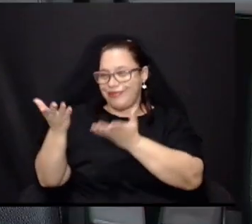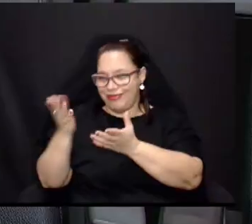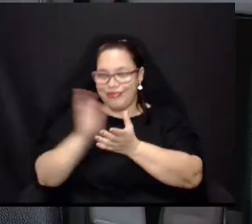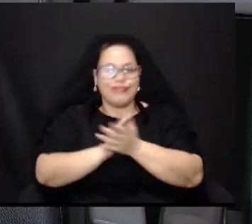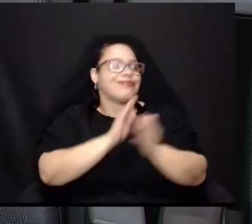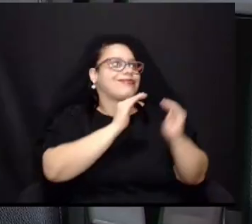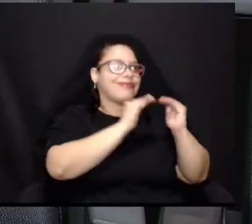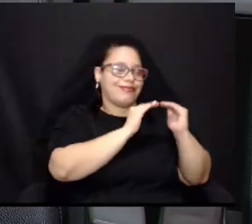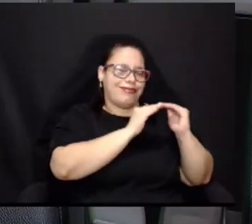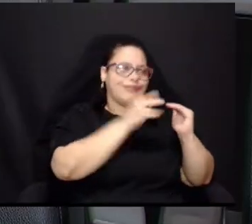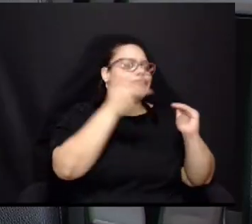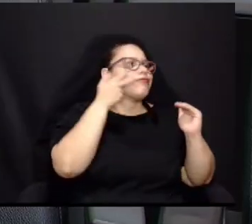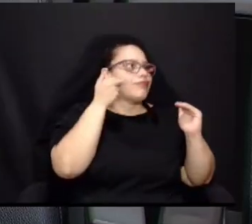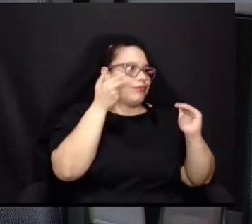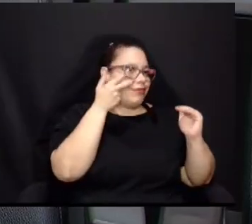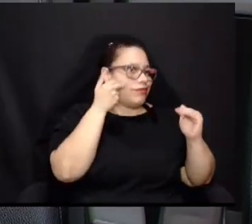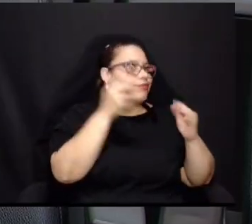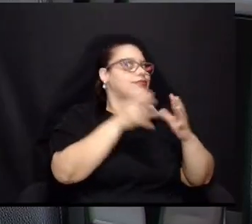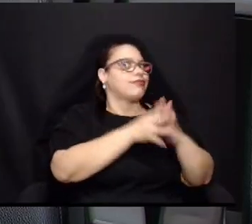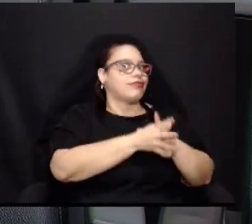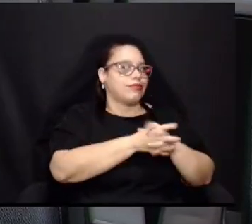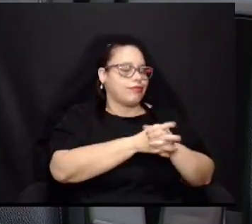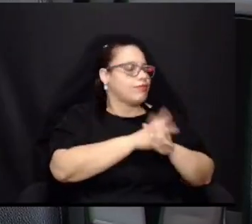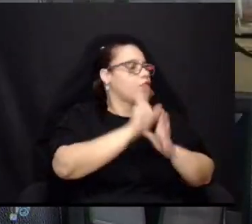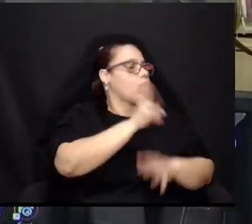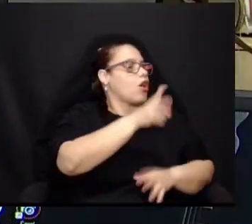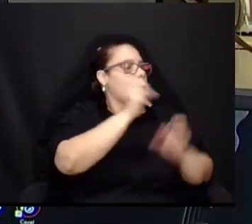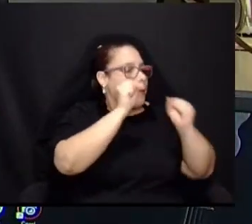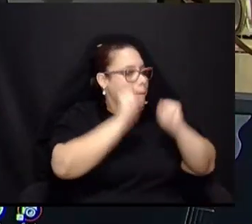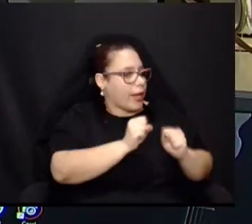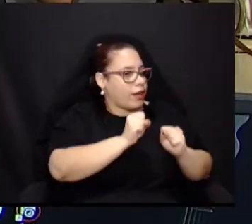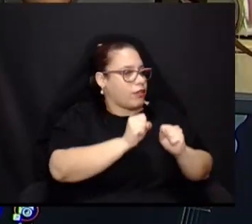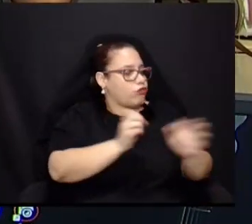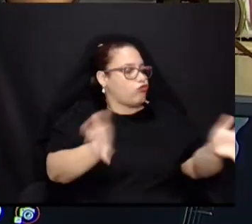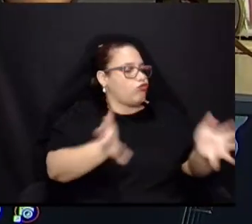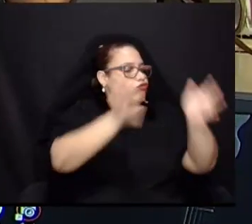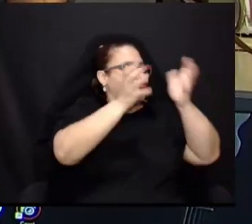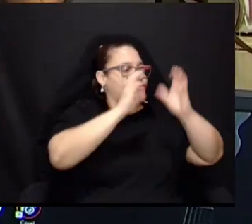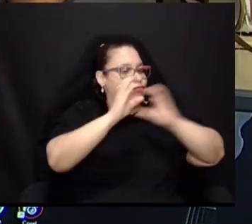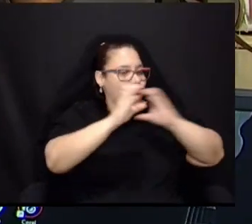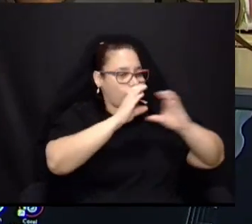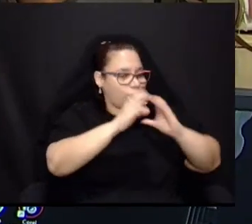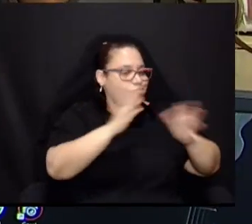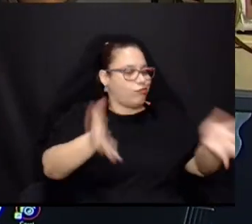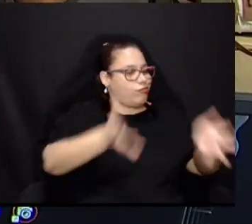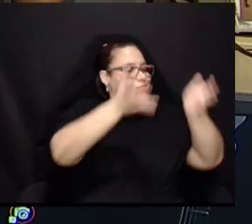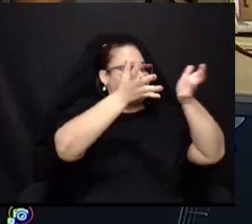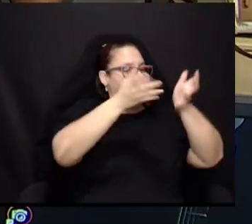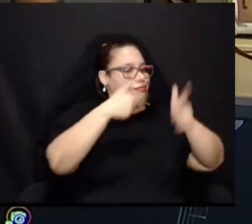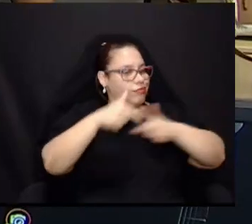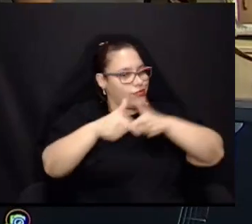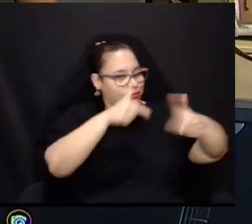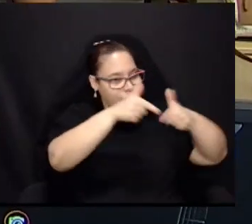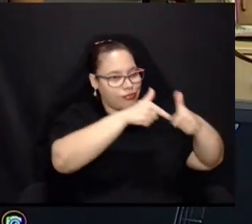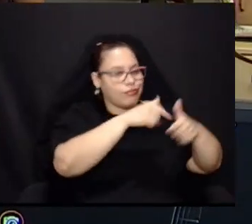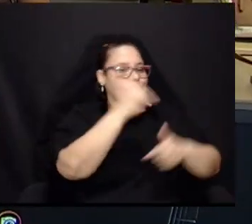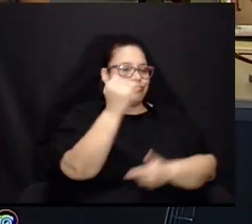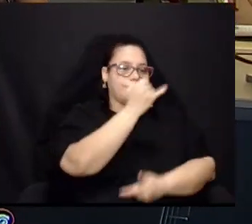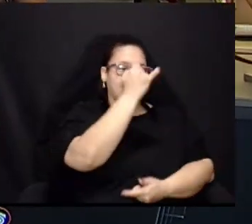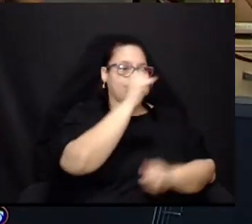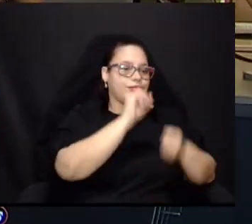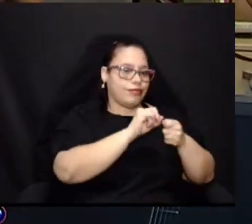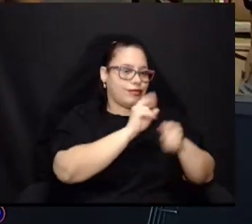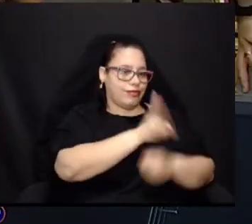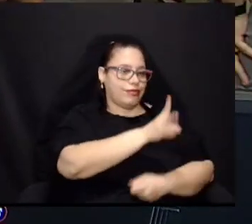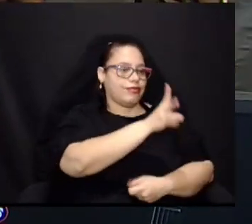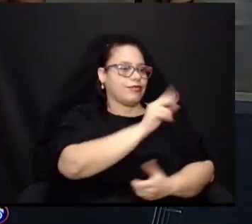Rafa. E sempre que eu posso, eu vou enaltecer o comunicador, eu vou enaltecer o nosso trabalho e a importância do que a gente faz